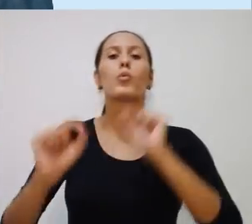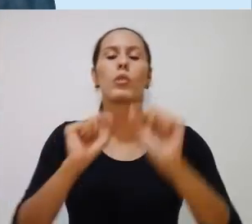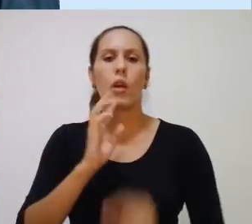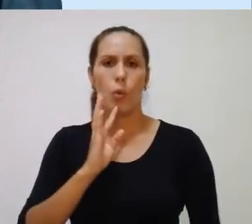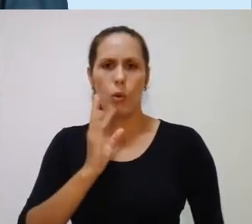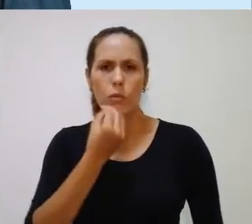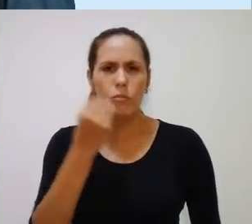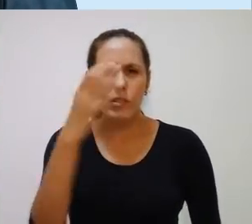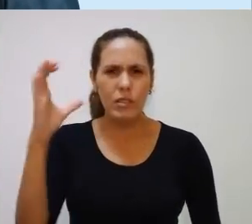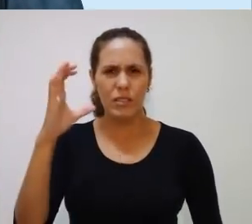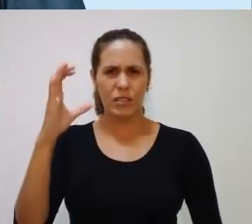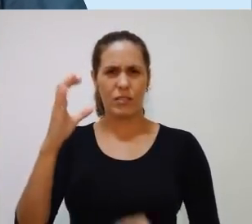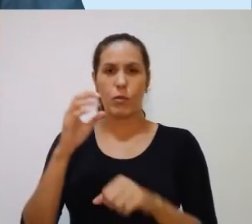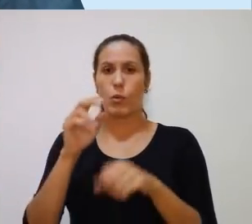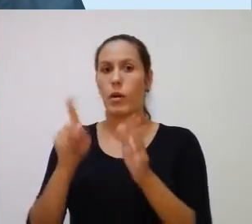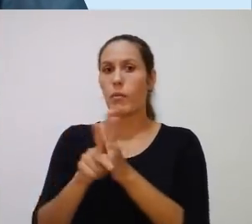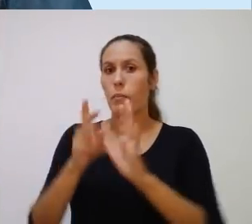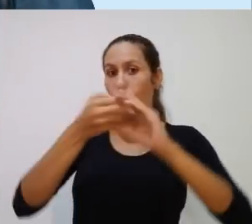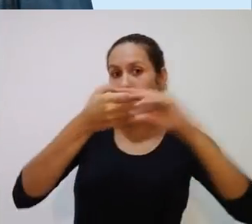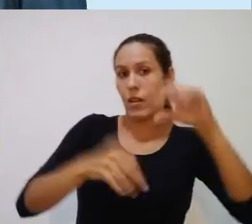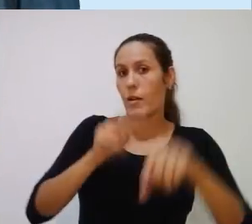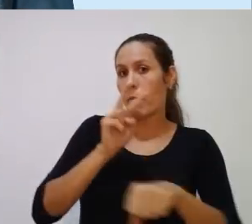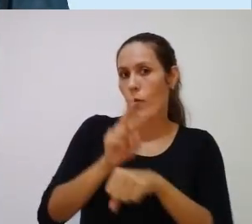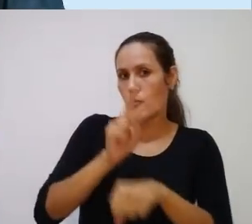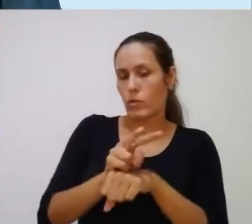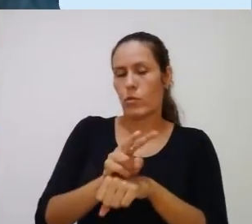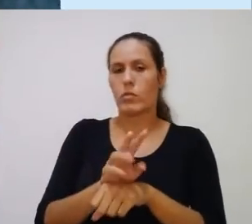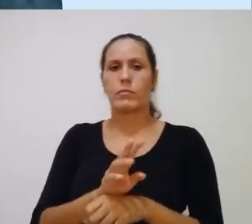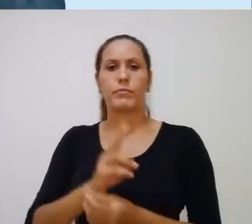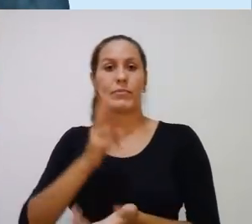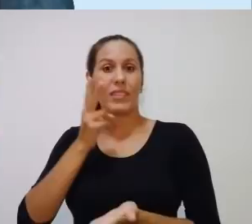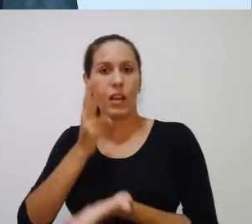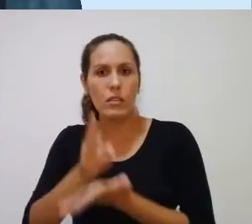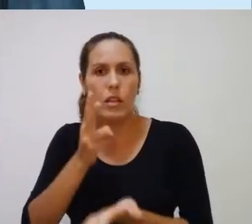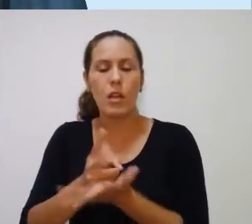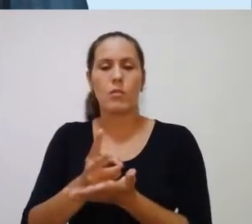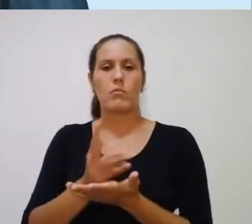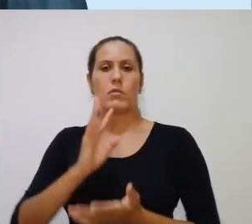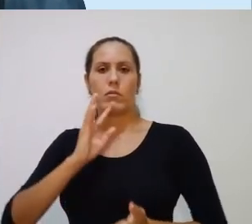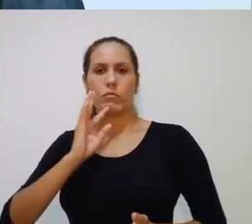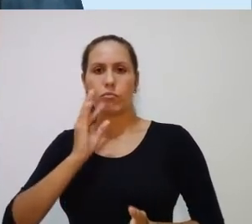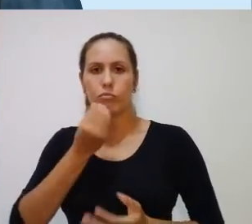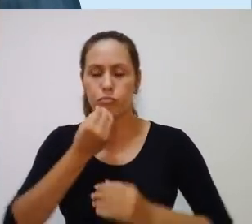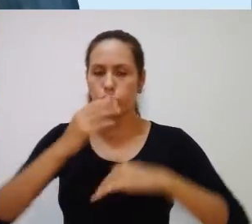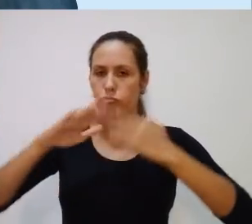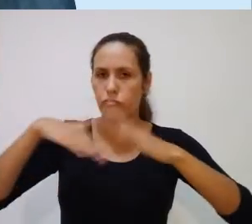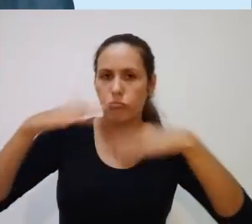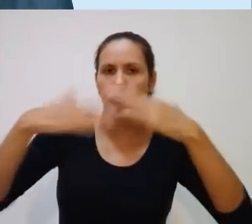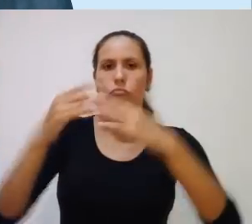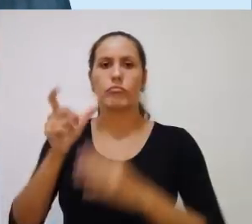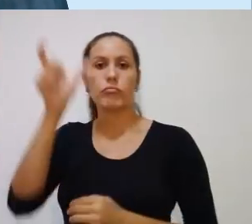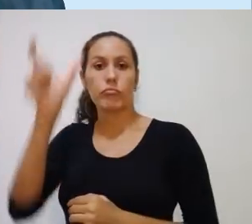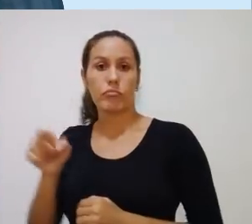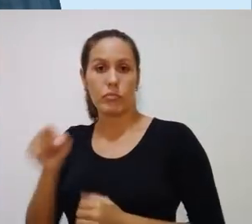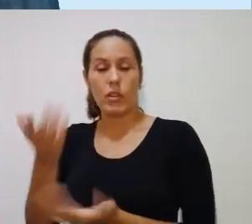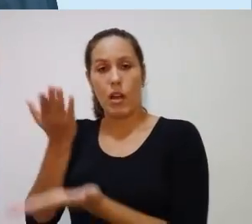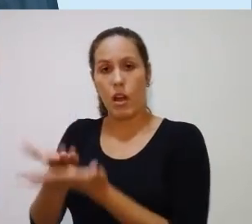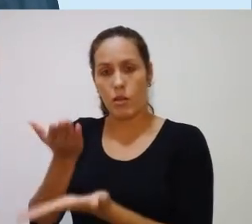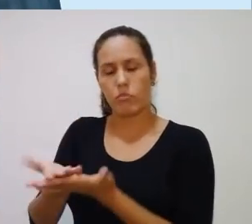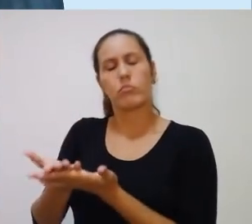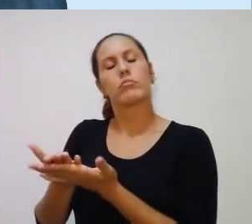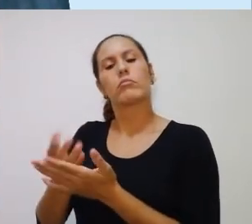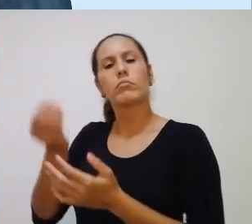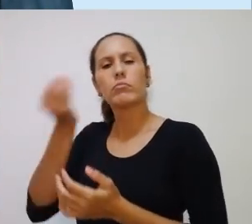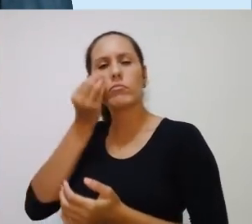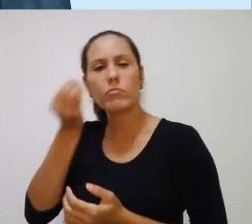conhecimento científico tem um caráter provisório. Daí a importância de sempre estarmos buscando esse estudante investigativo, esse